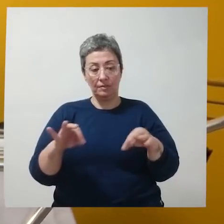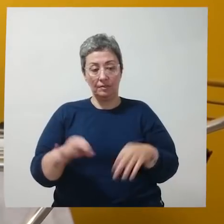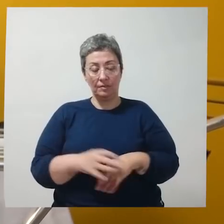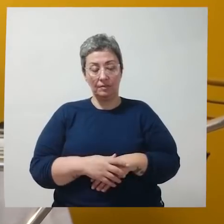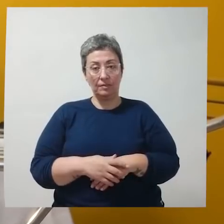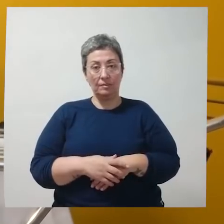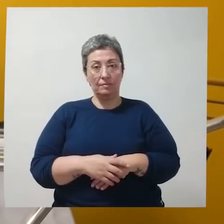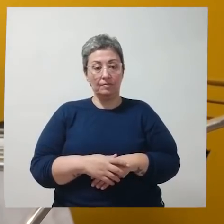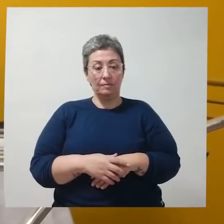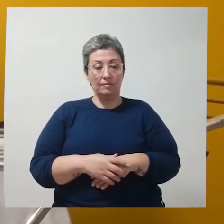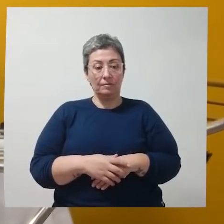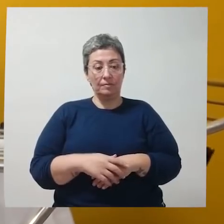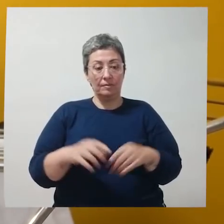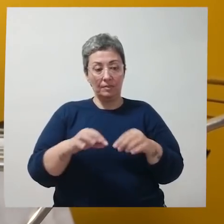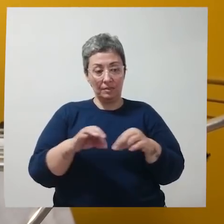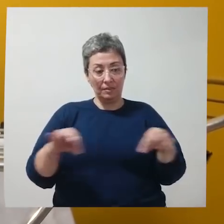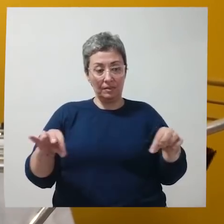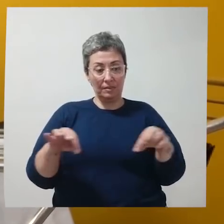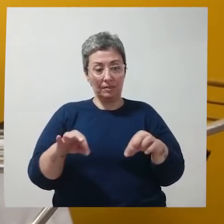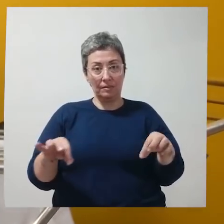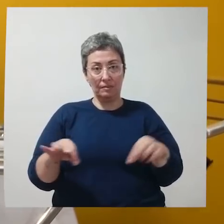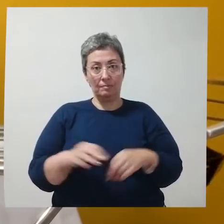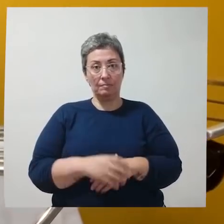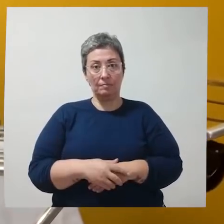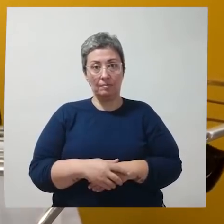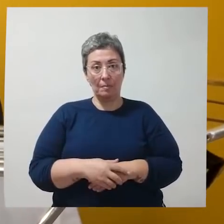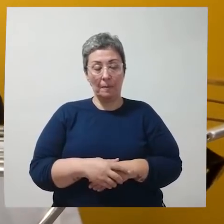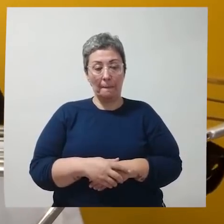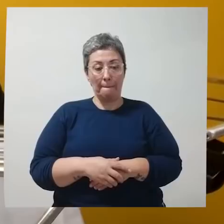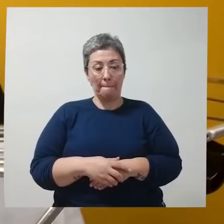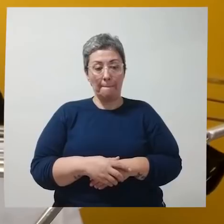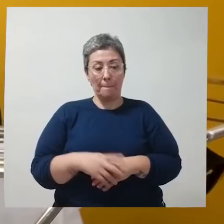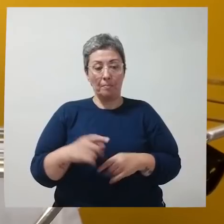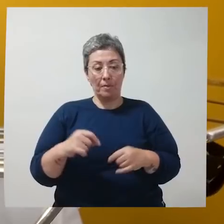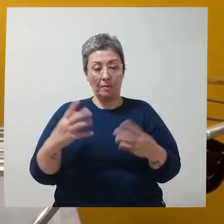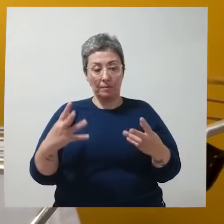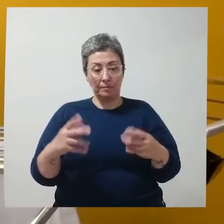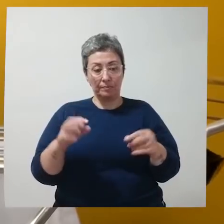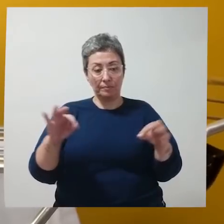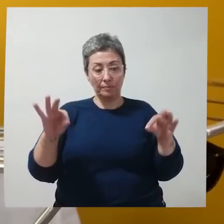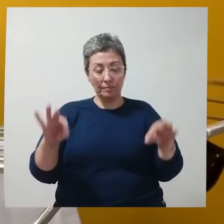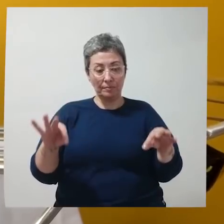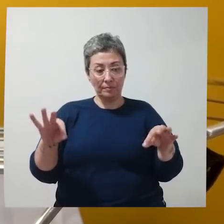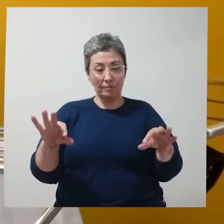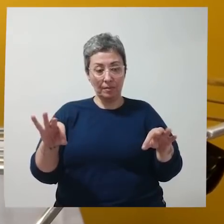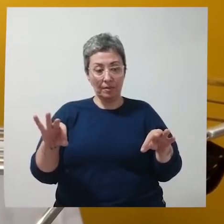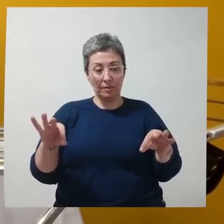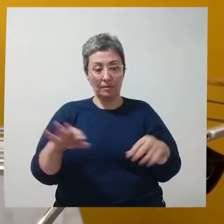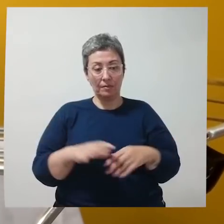Isso. Estica. Pra ficar. Pega aqui na pontinha, ó.